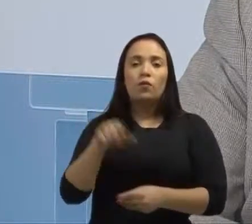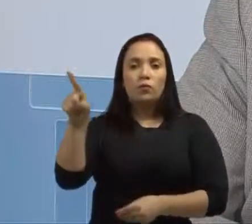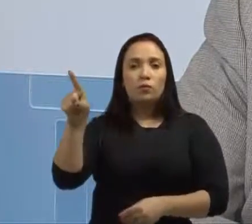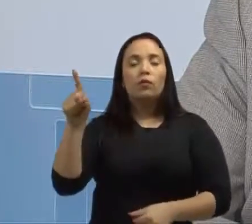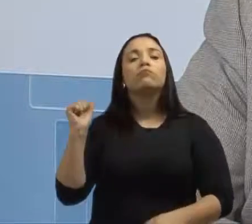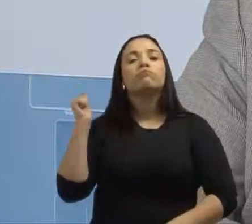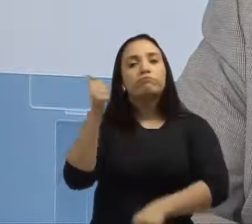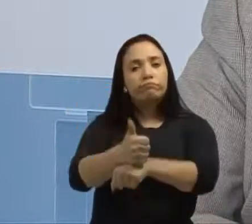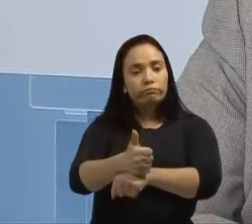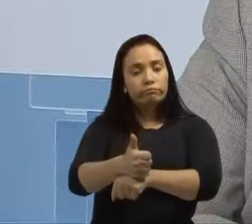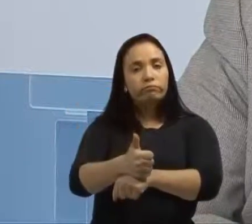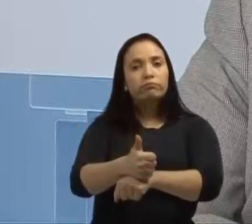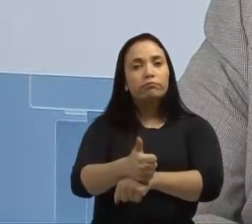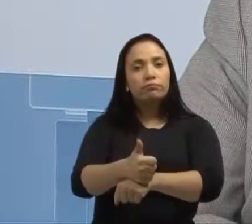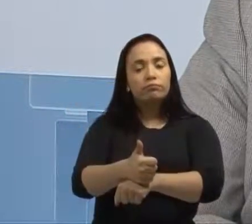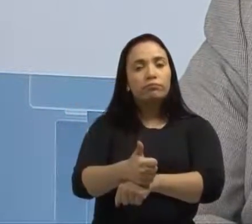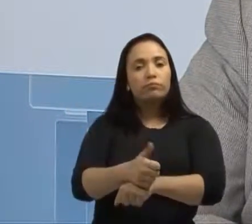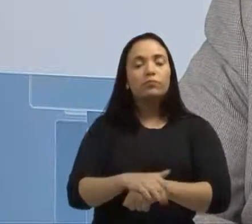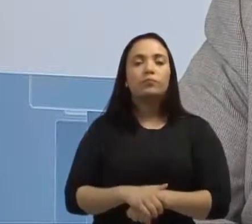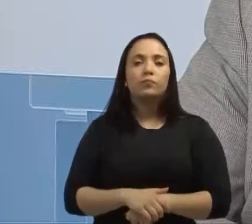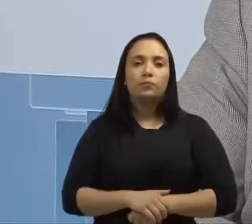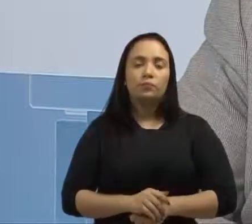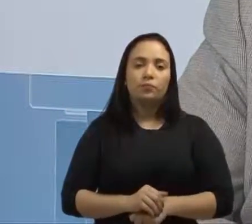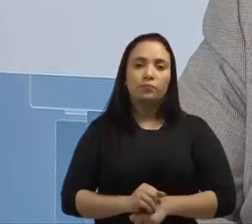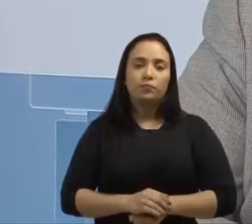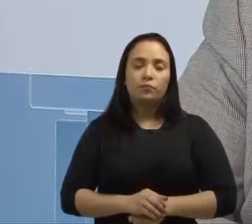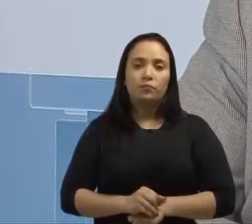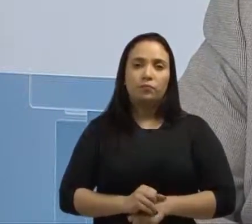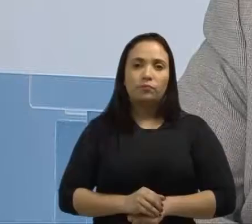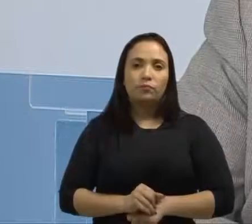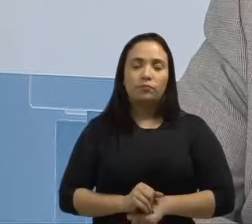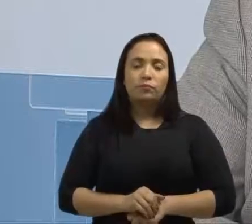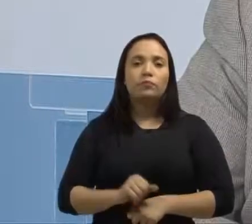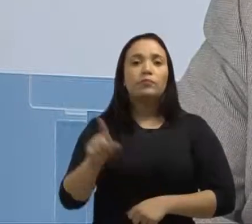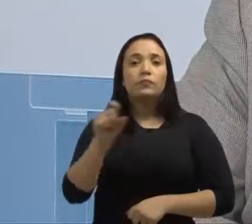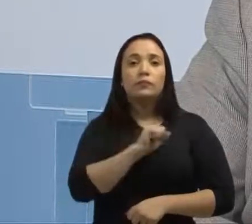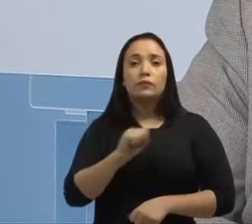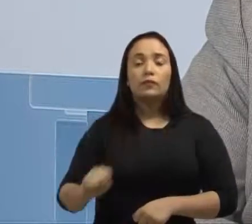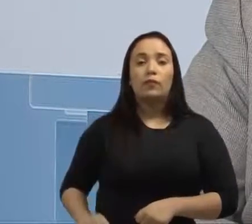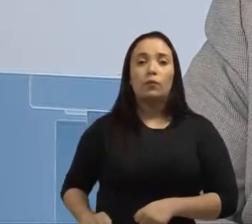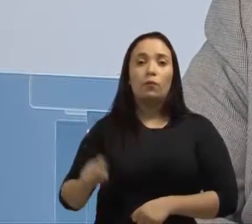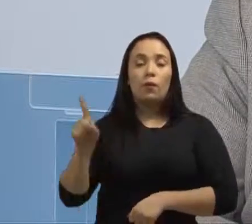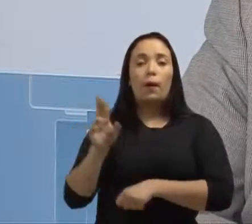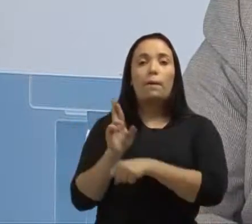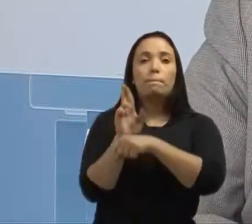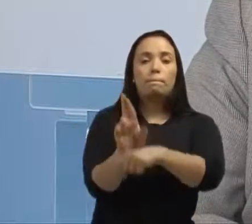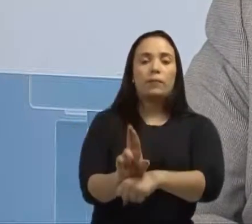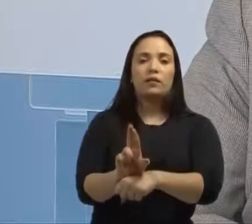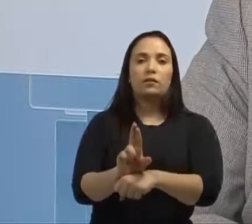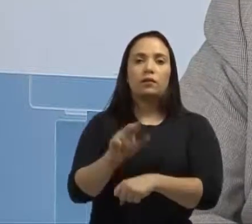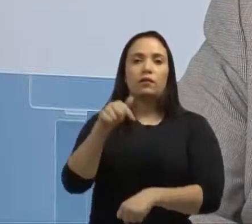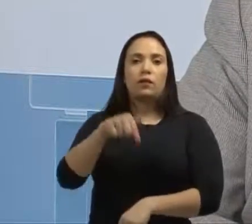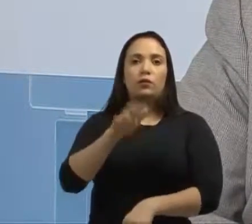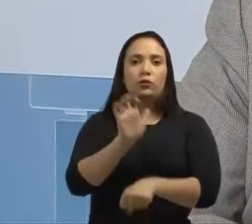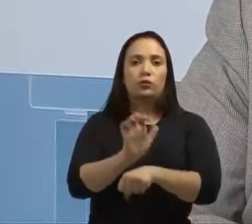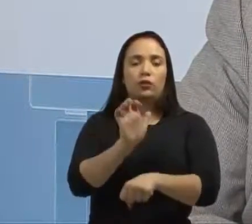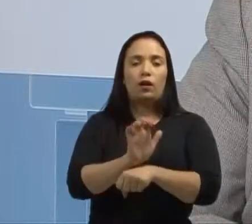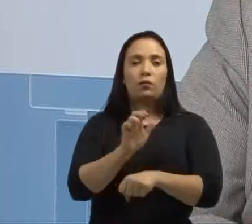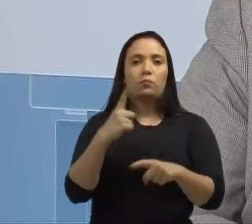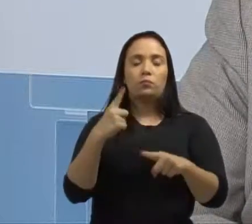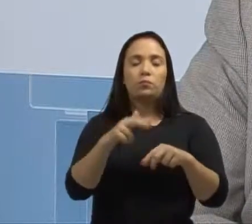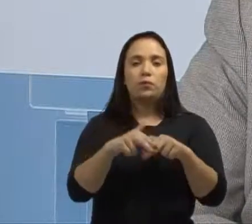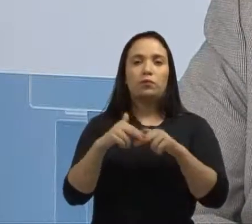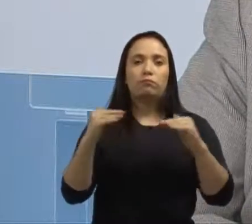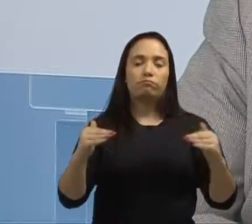Senado? O cidadão? Não. Aí você se engana. O senador representa o Estado. Por isso que é uma eleição majoritária.